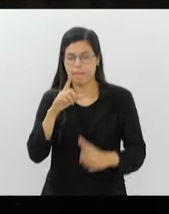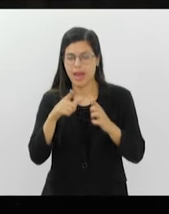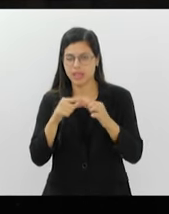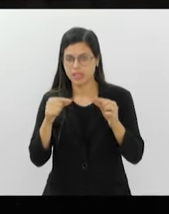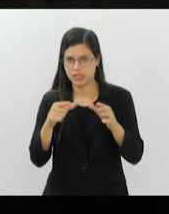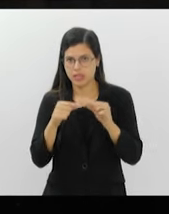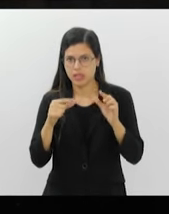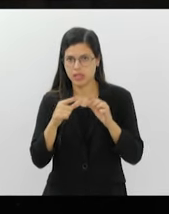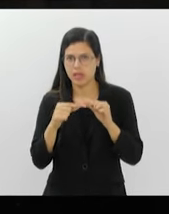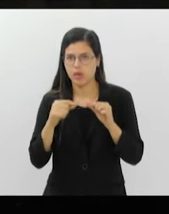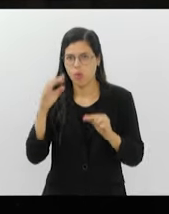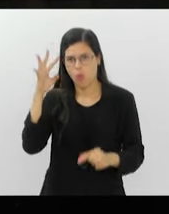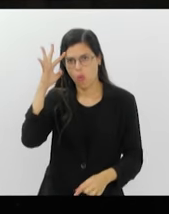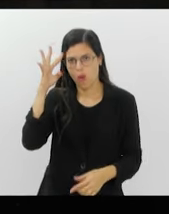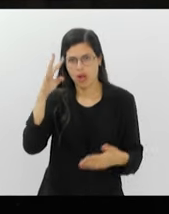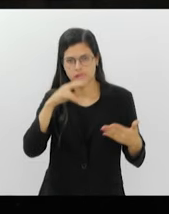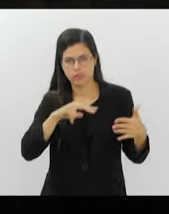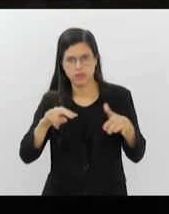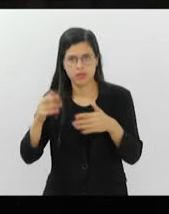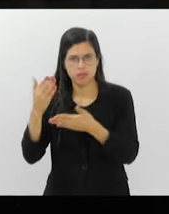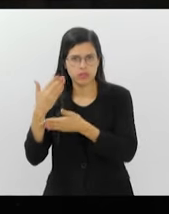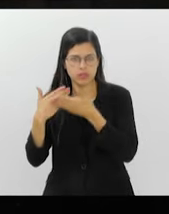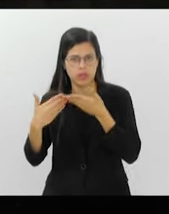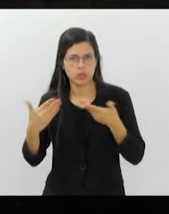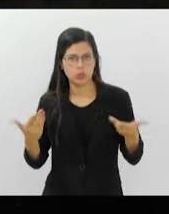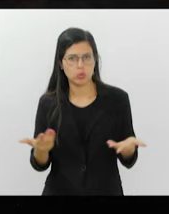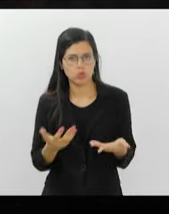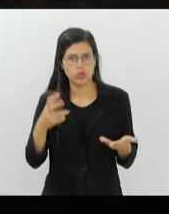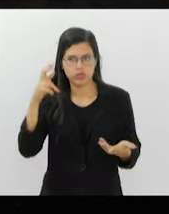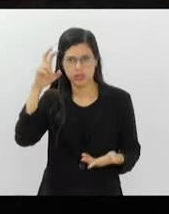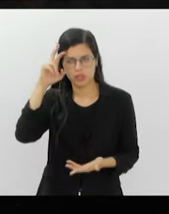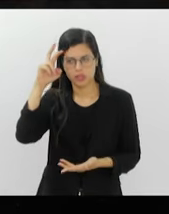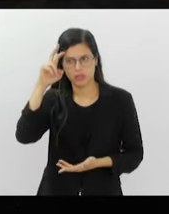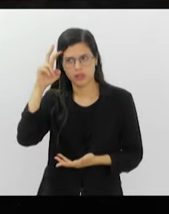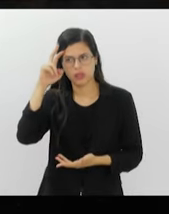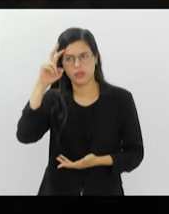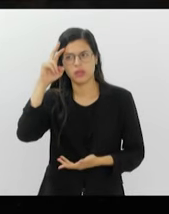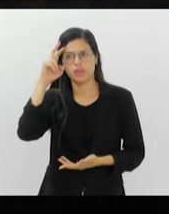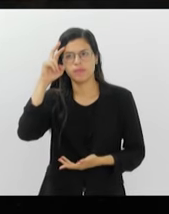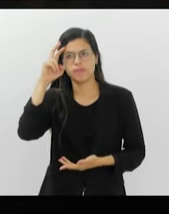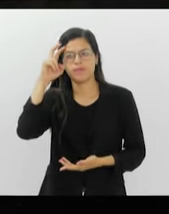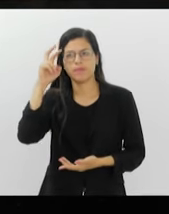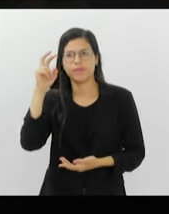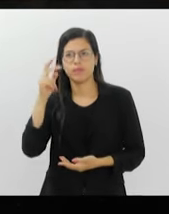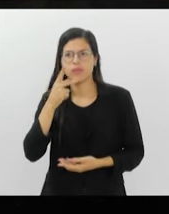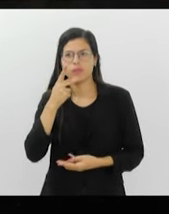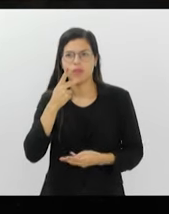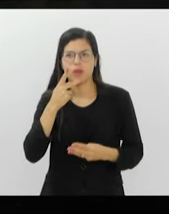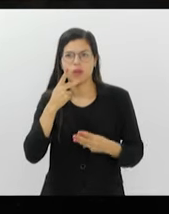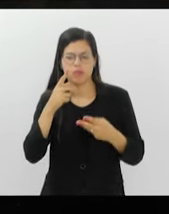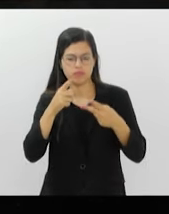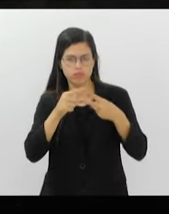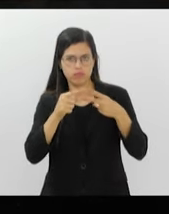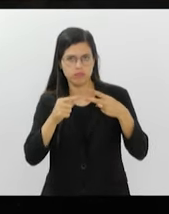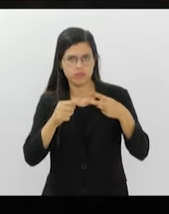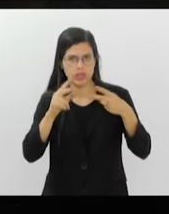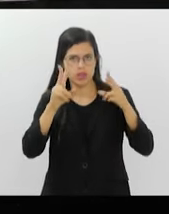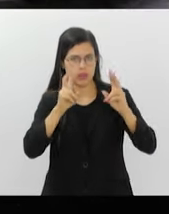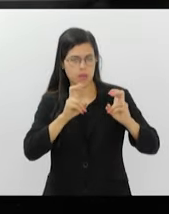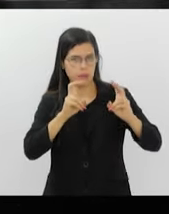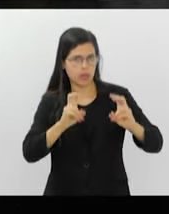ontem e hoje quintafeira para tratar de dois temas